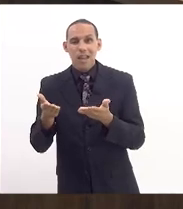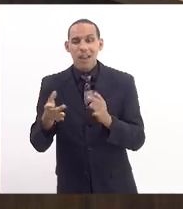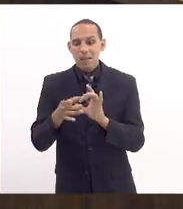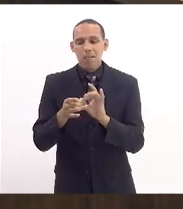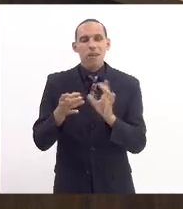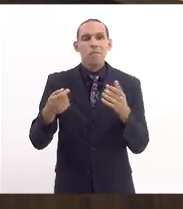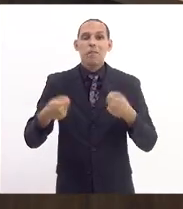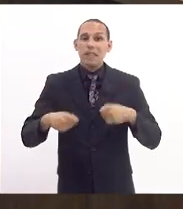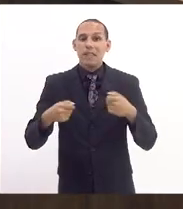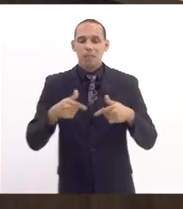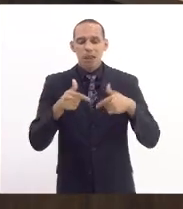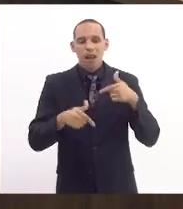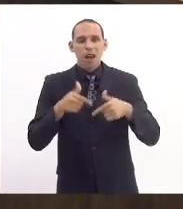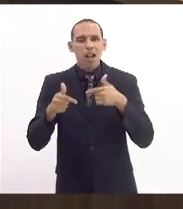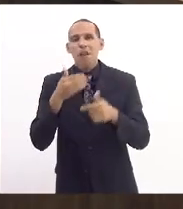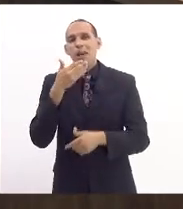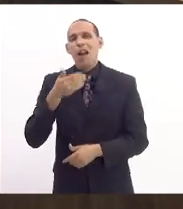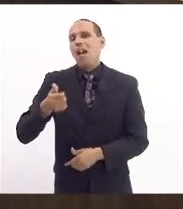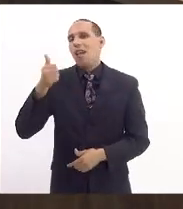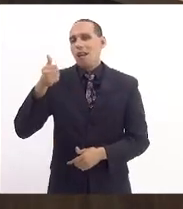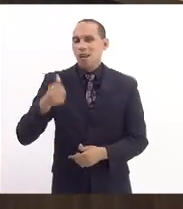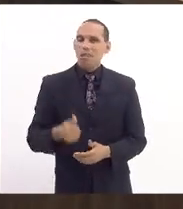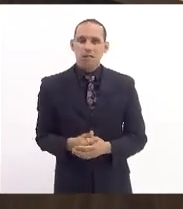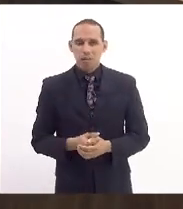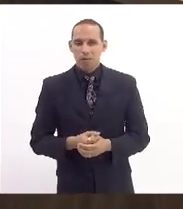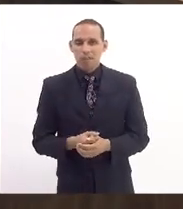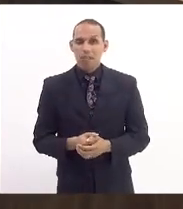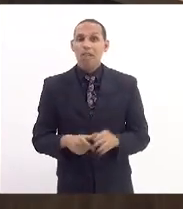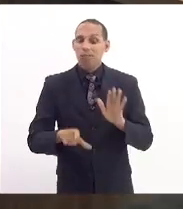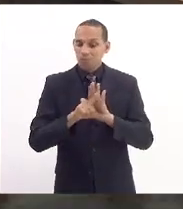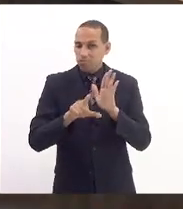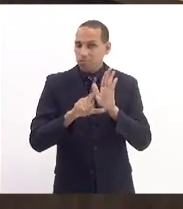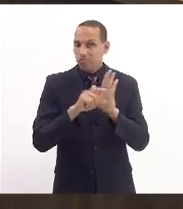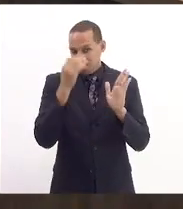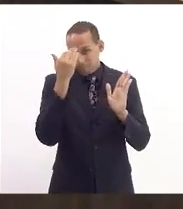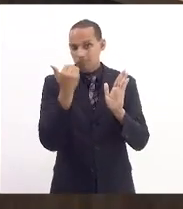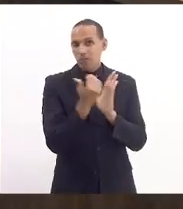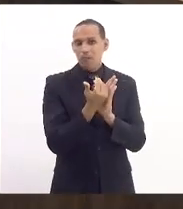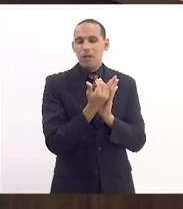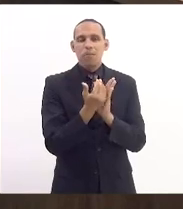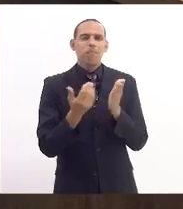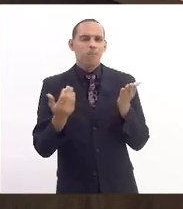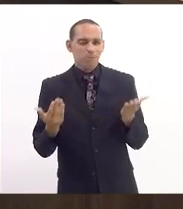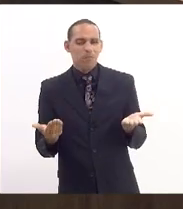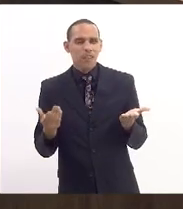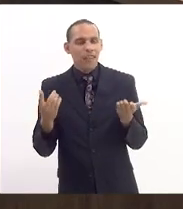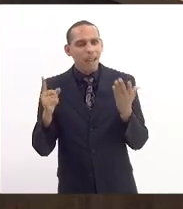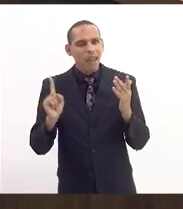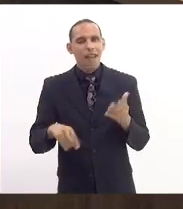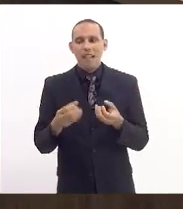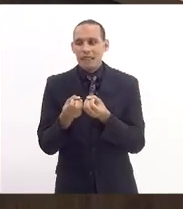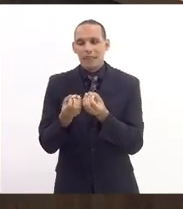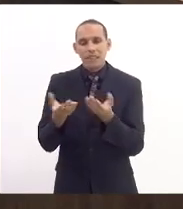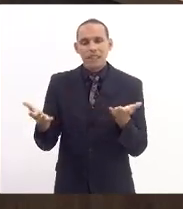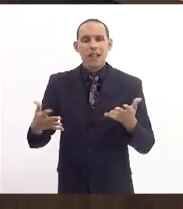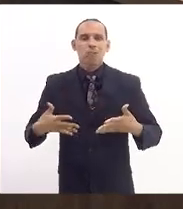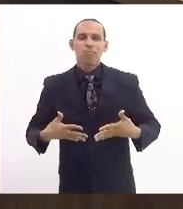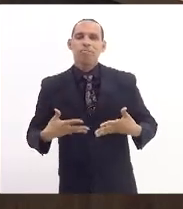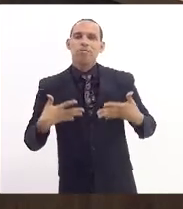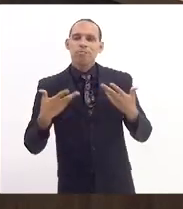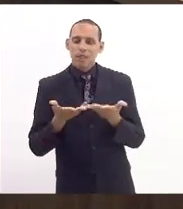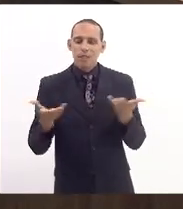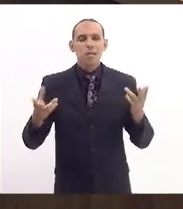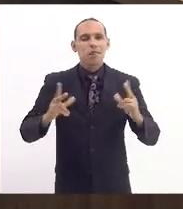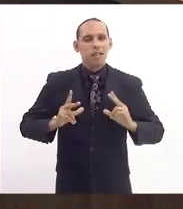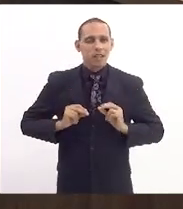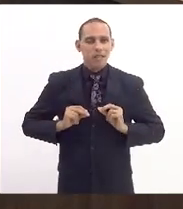trabalhar da melhor maneira possível e legalizada Ou seja é da de fato a dignidade que eles